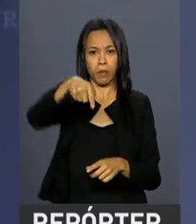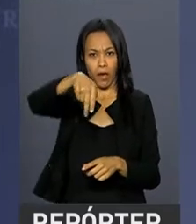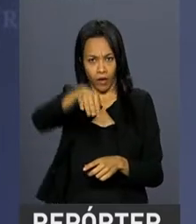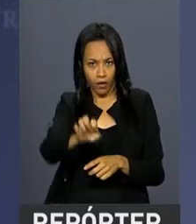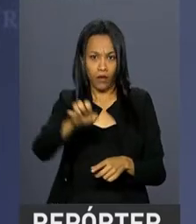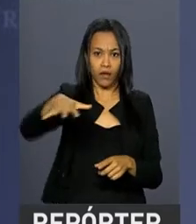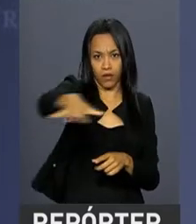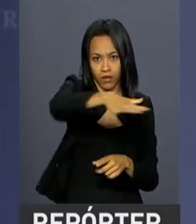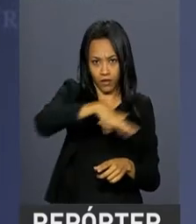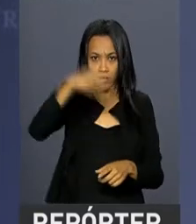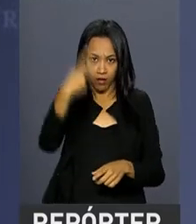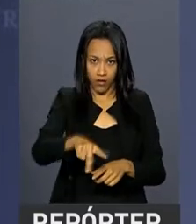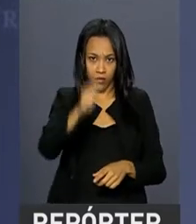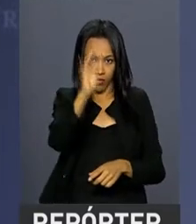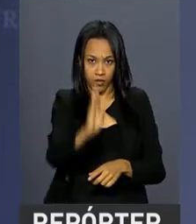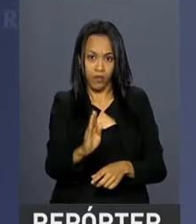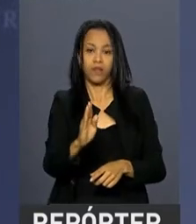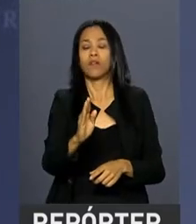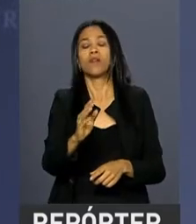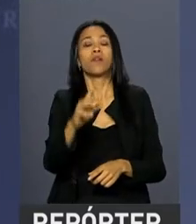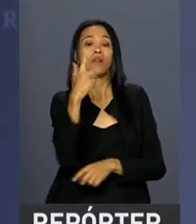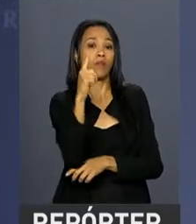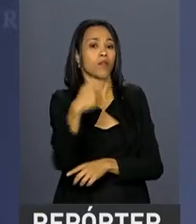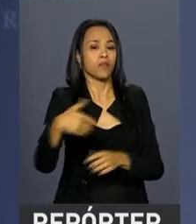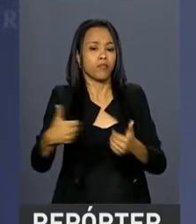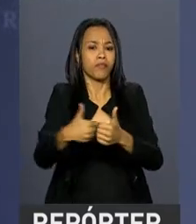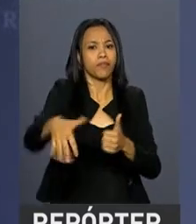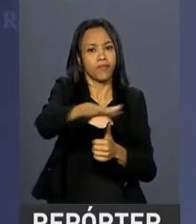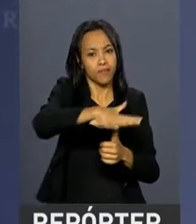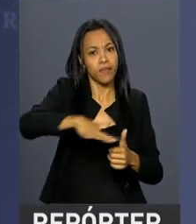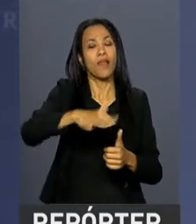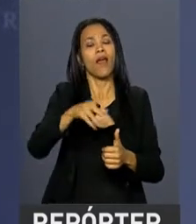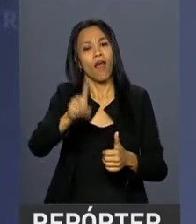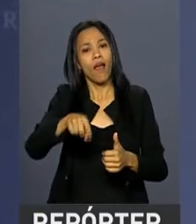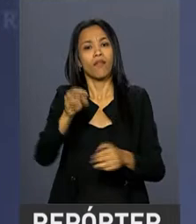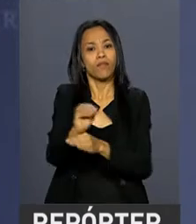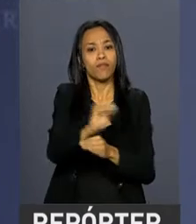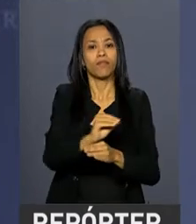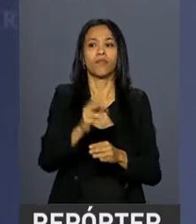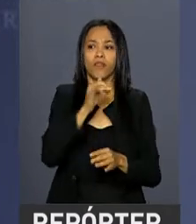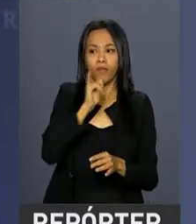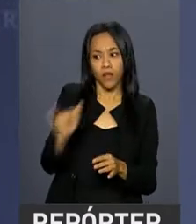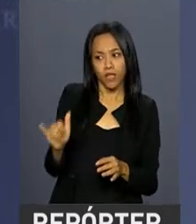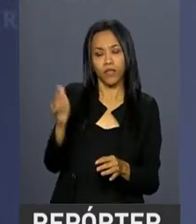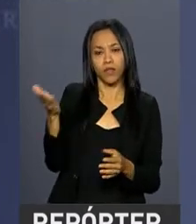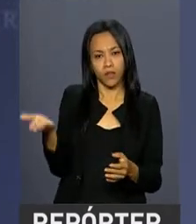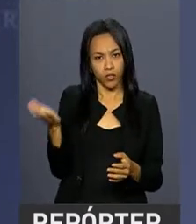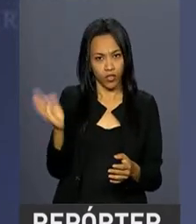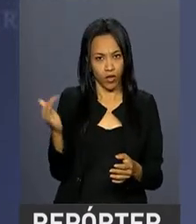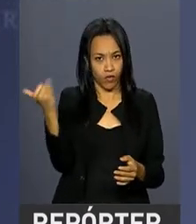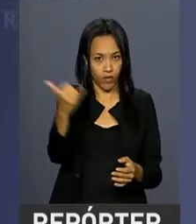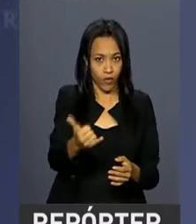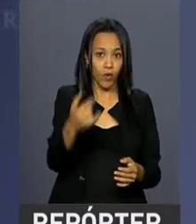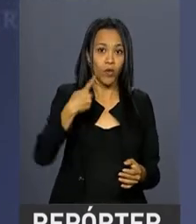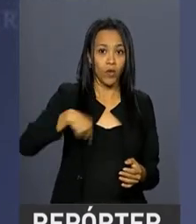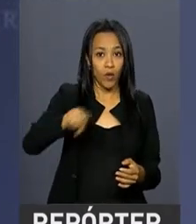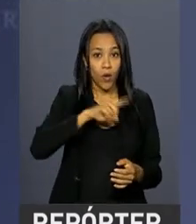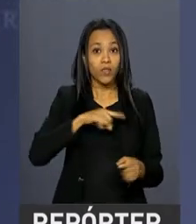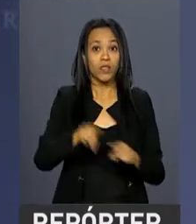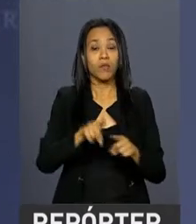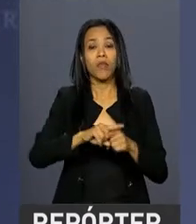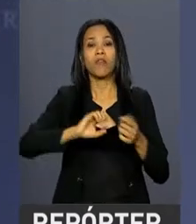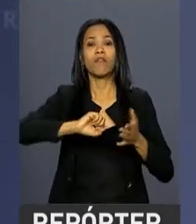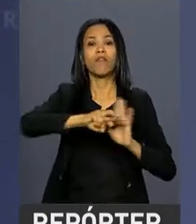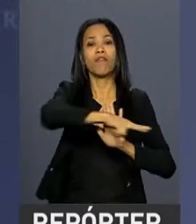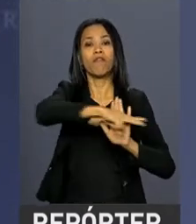maneira, um parque nacional do Pará. E mais recentemente, a senhora registrou, nós vetamos medidas